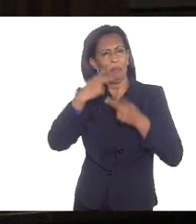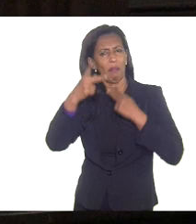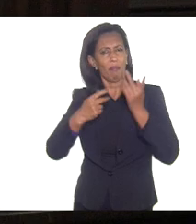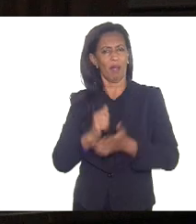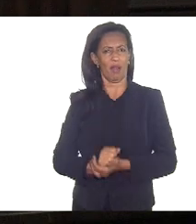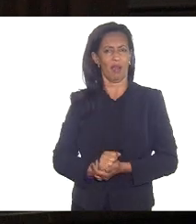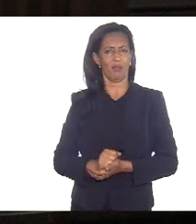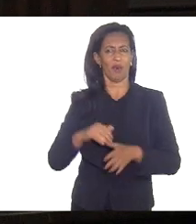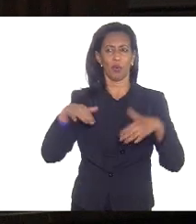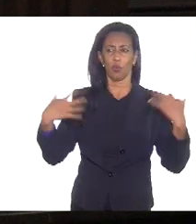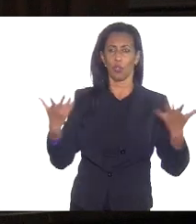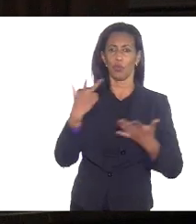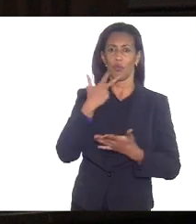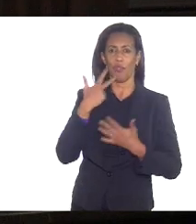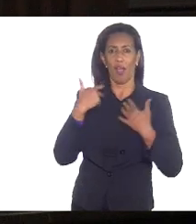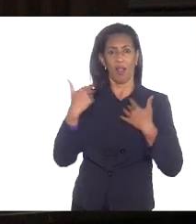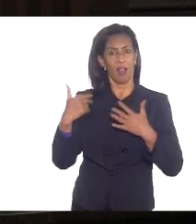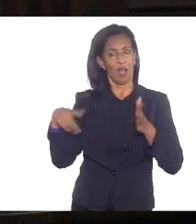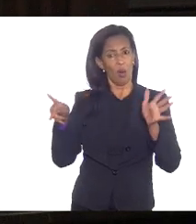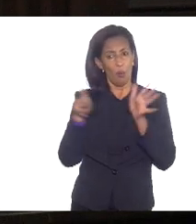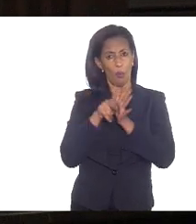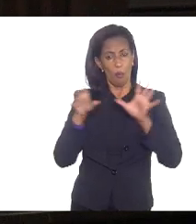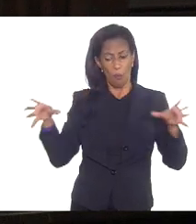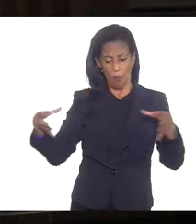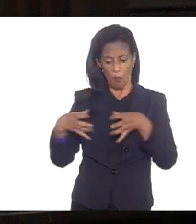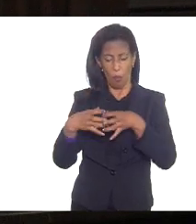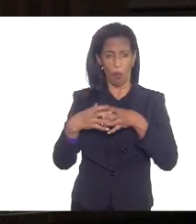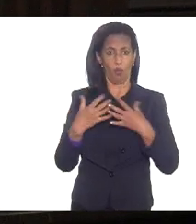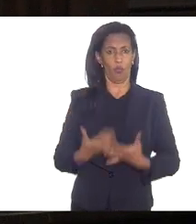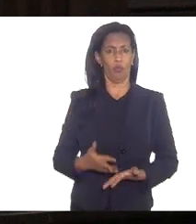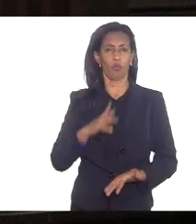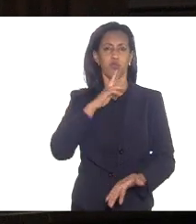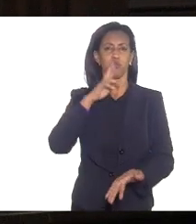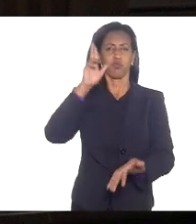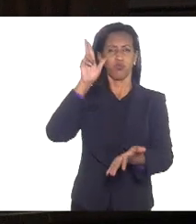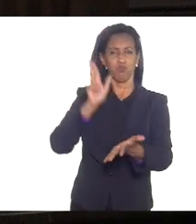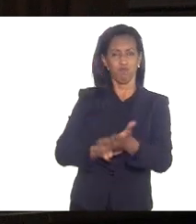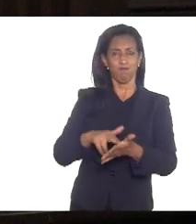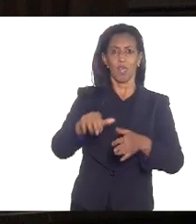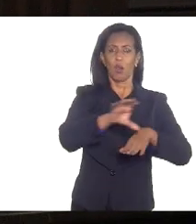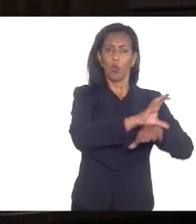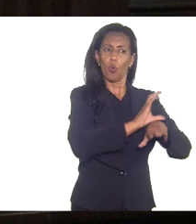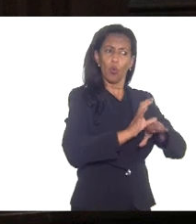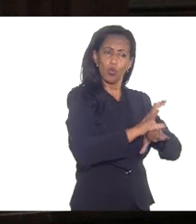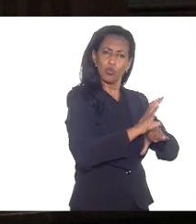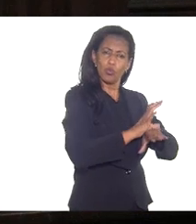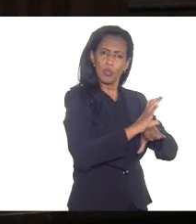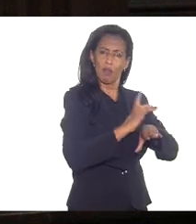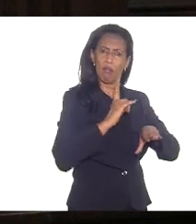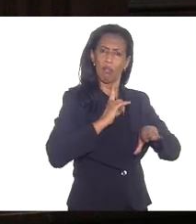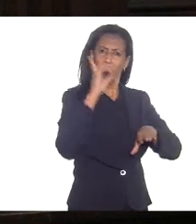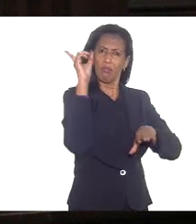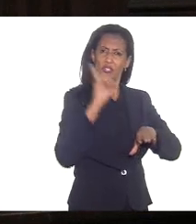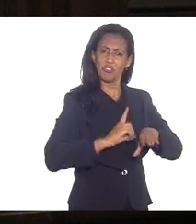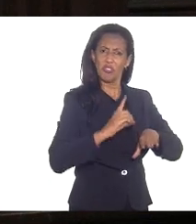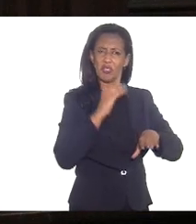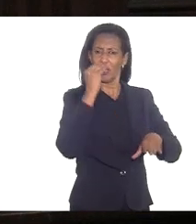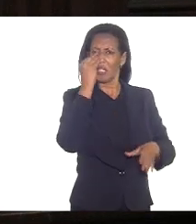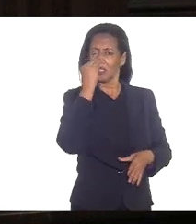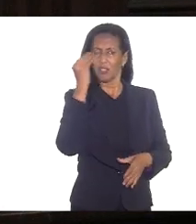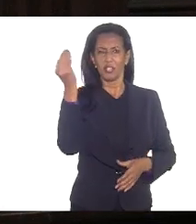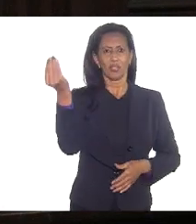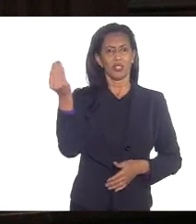ao falar aos seus, negar-lhe o direito reconhecido pela Constituição de